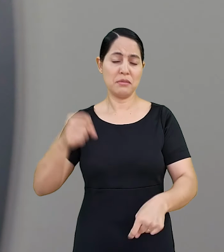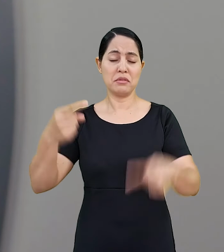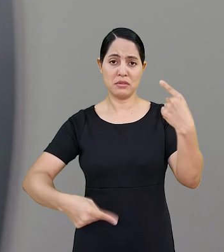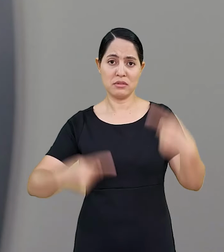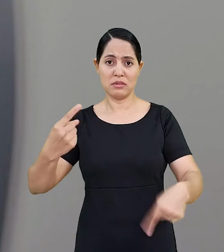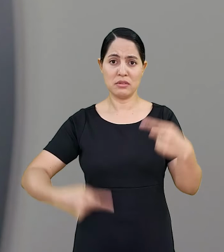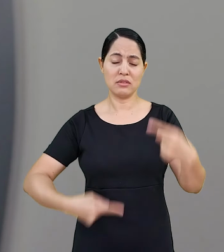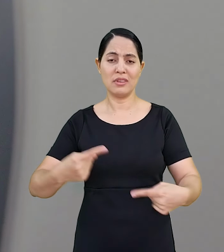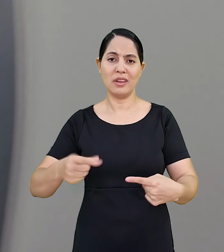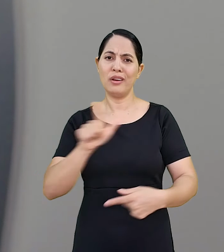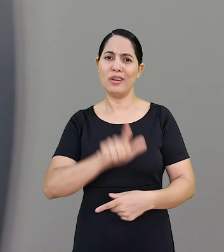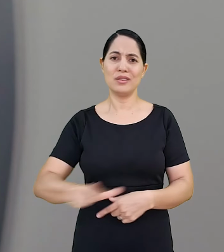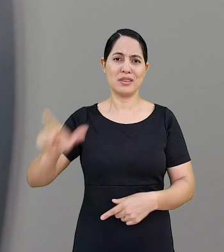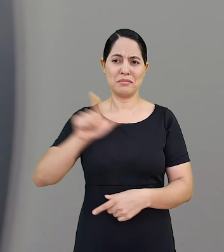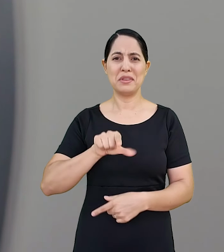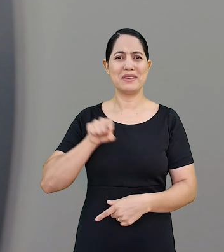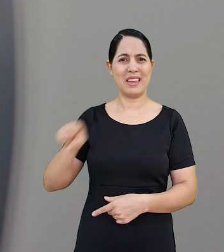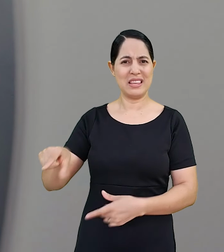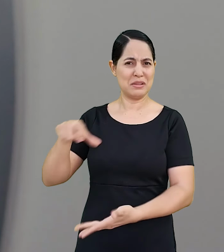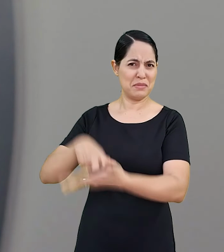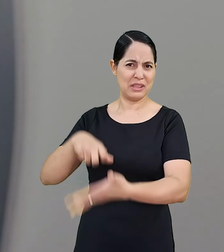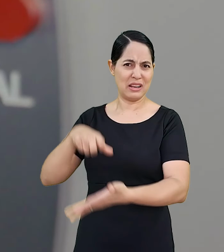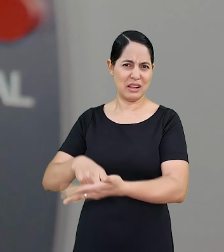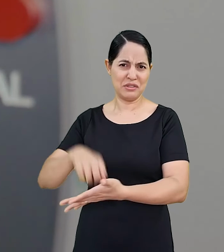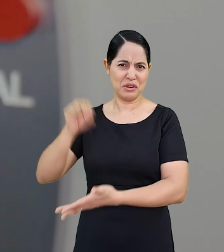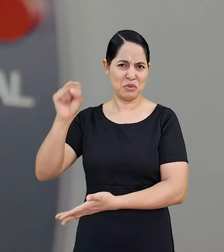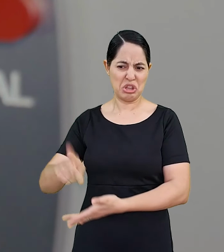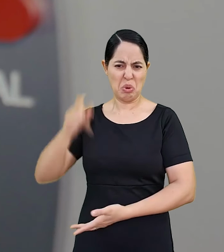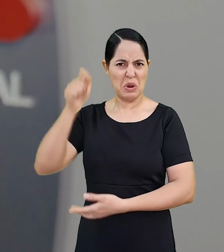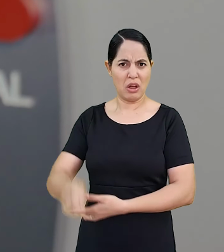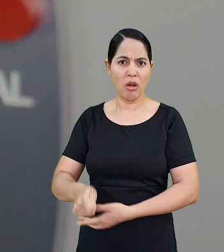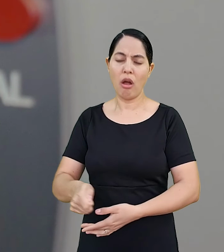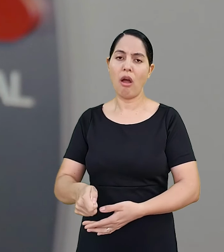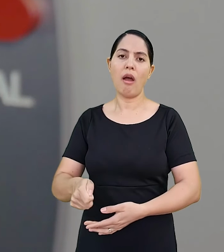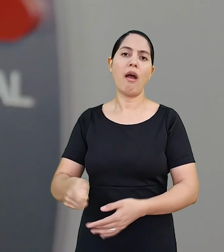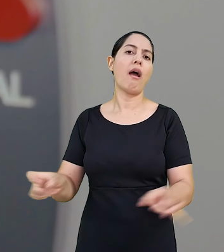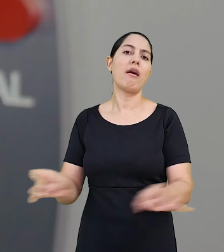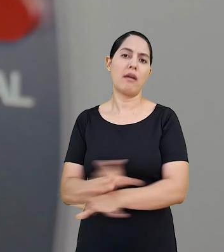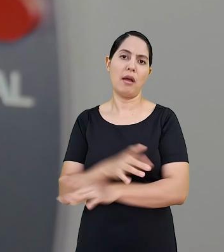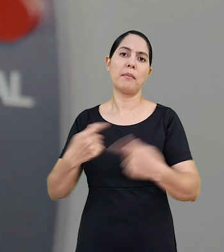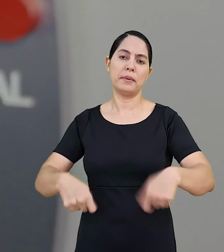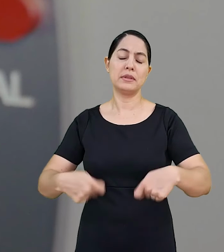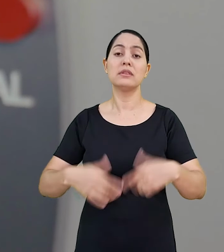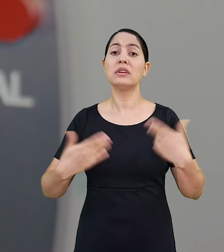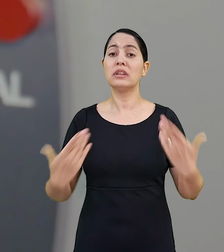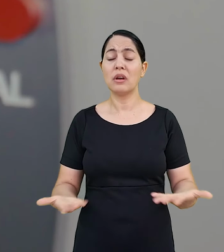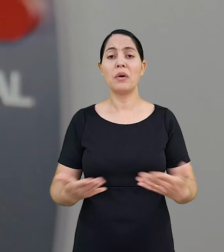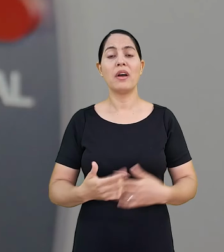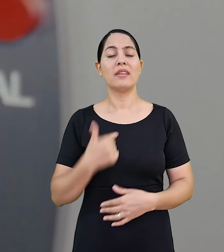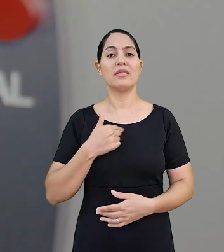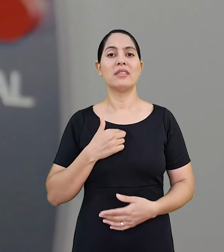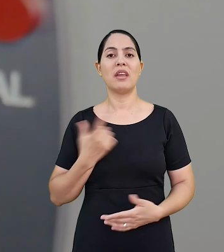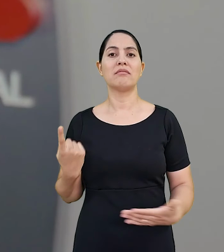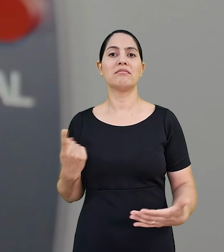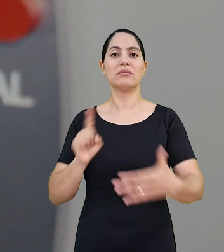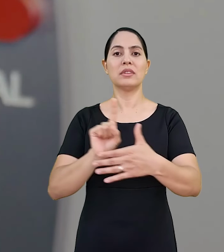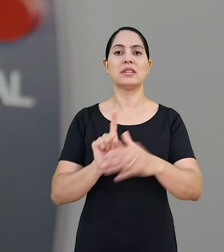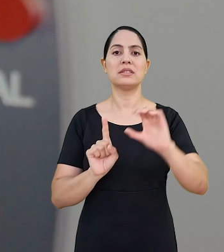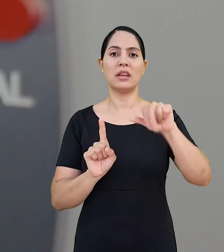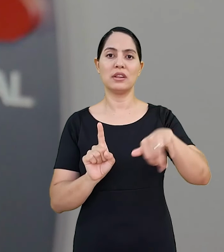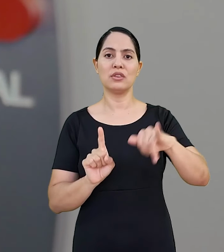debatido e eventualmente se acabe com essa penalidade. Nós subimos à tribuna do CNJ, eu tive a honra de ser indicado